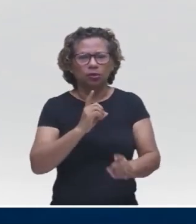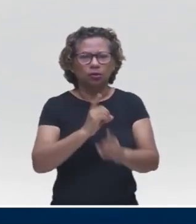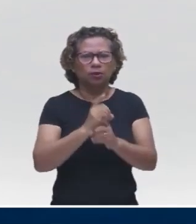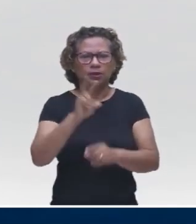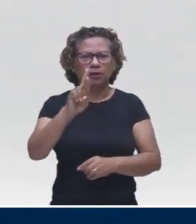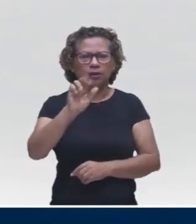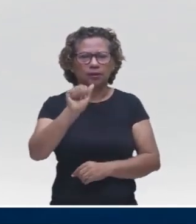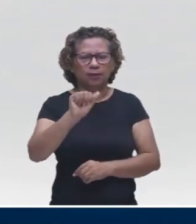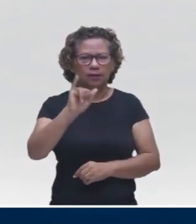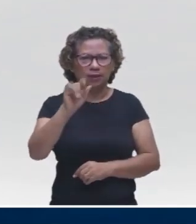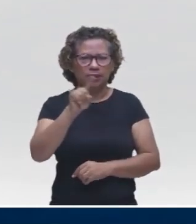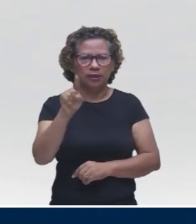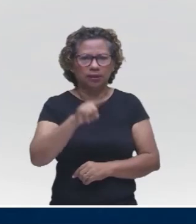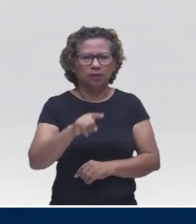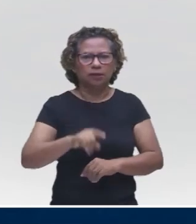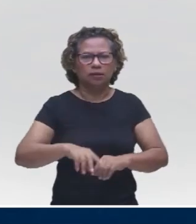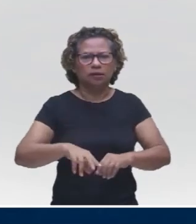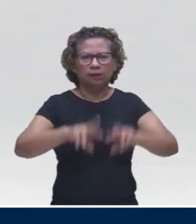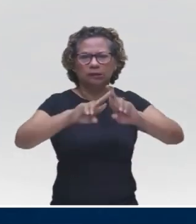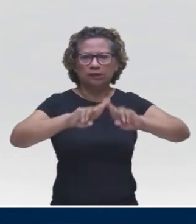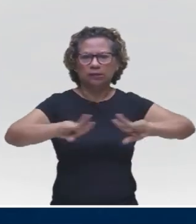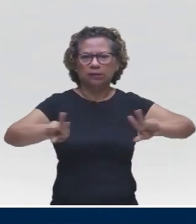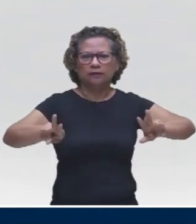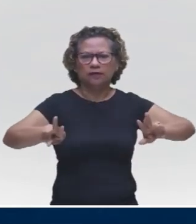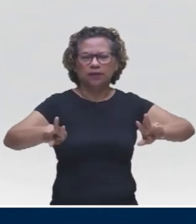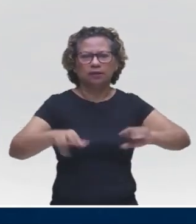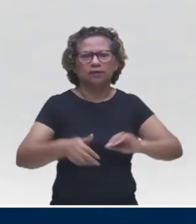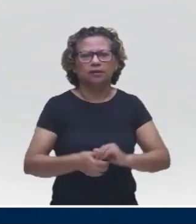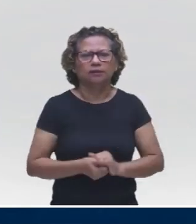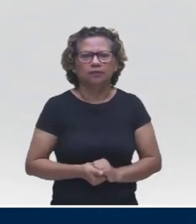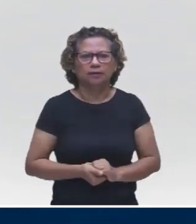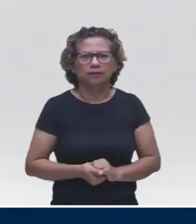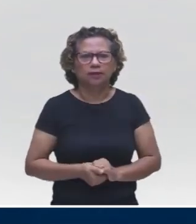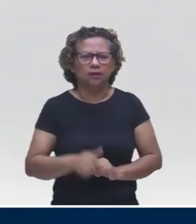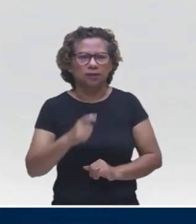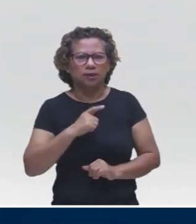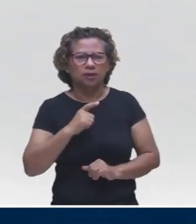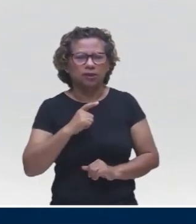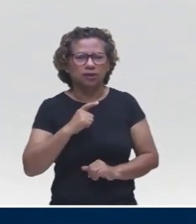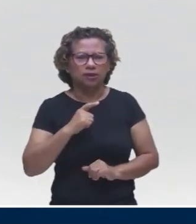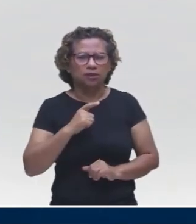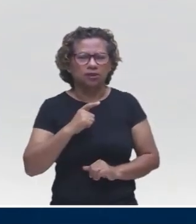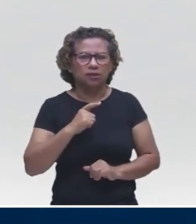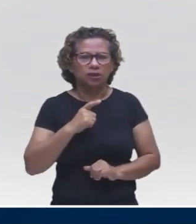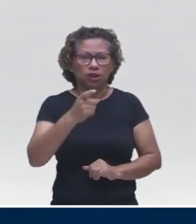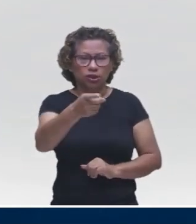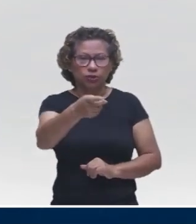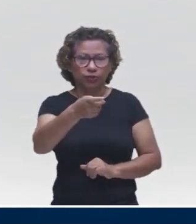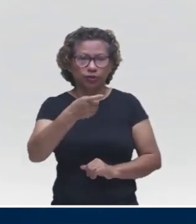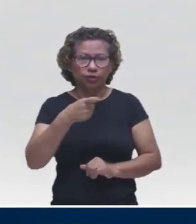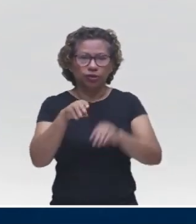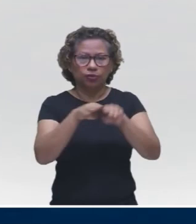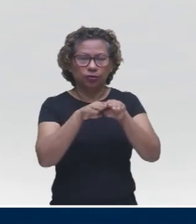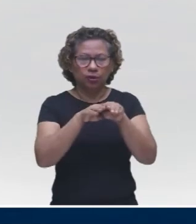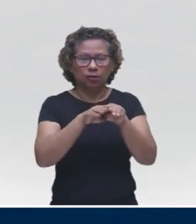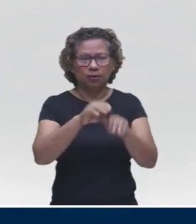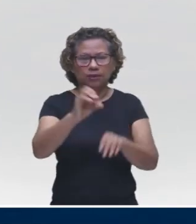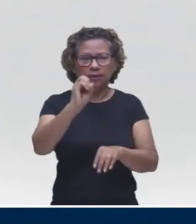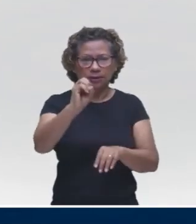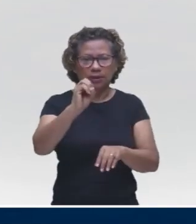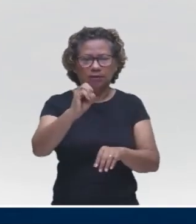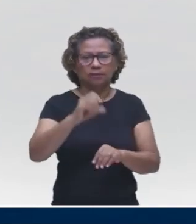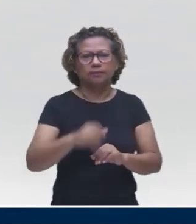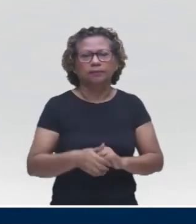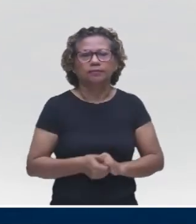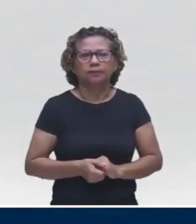olha a diferença. Aqui nós temos x igual a 0. Para calcular a raiz, eu vou ter o quê? F de x